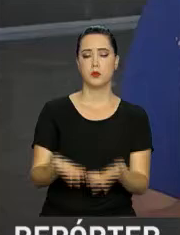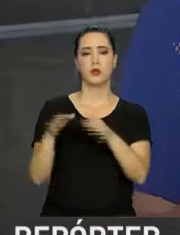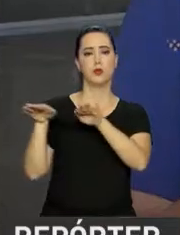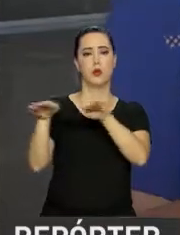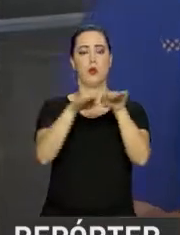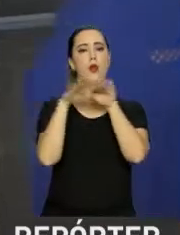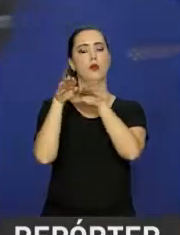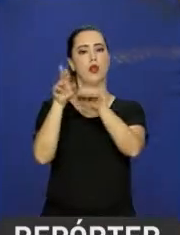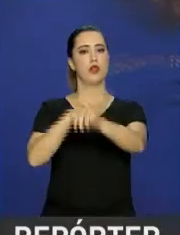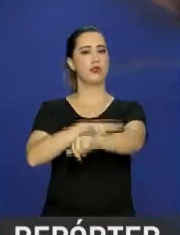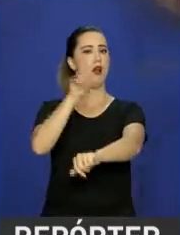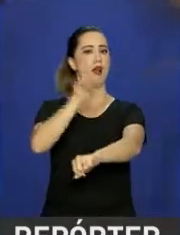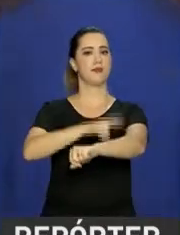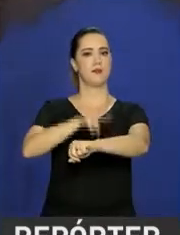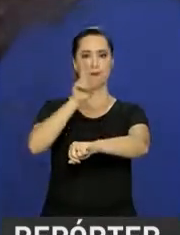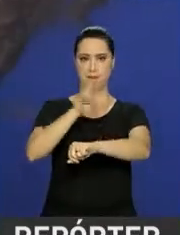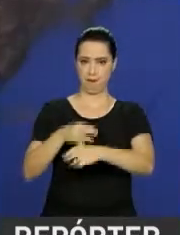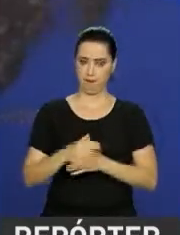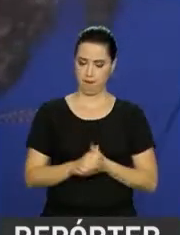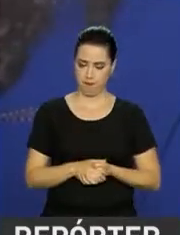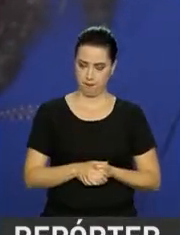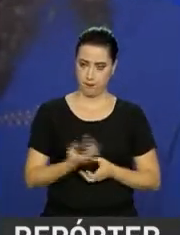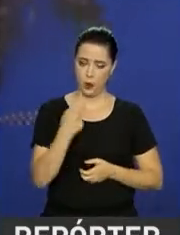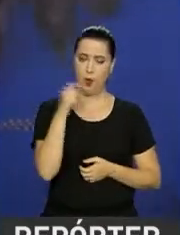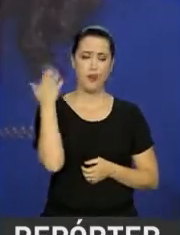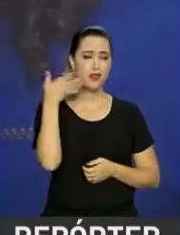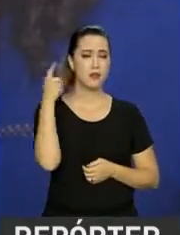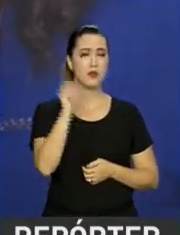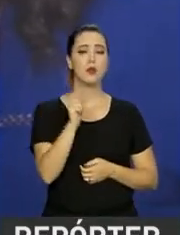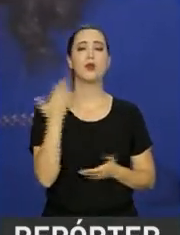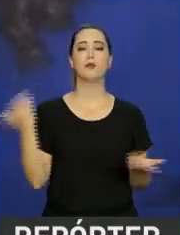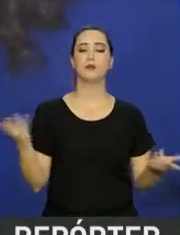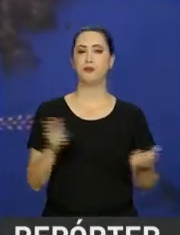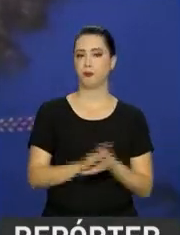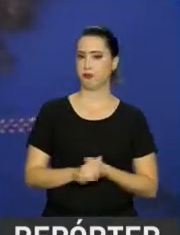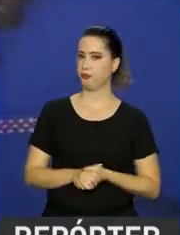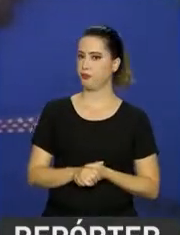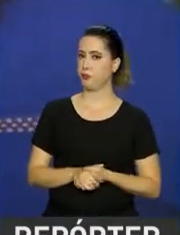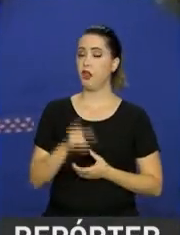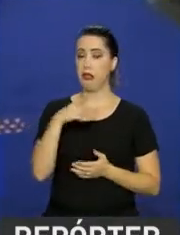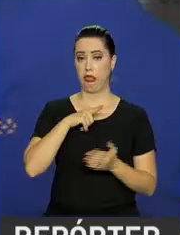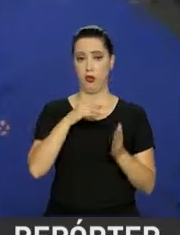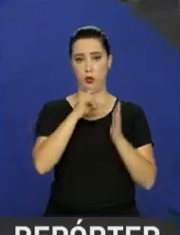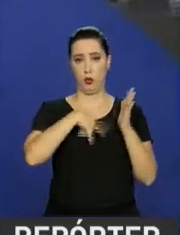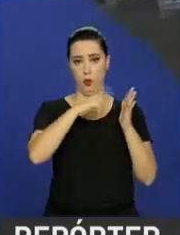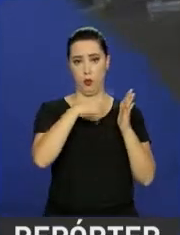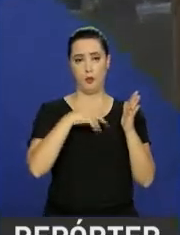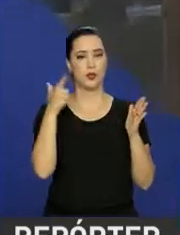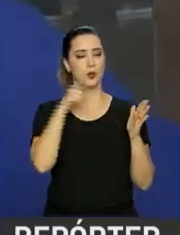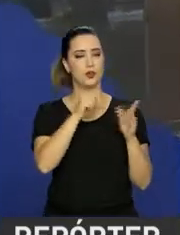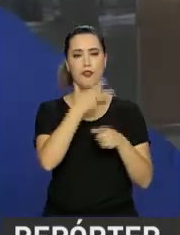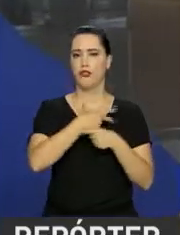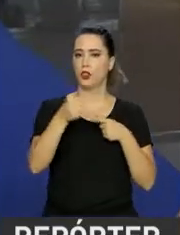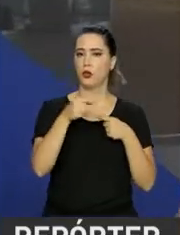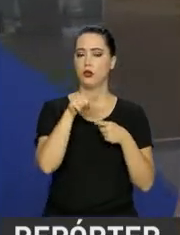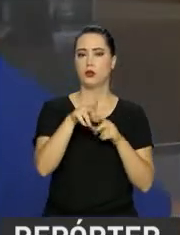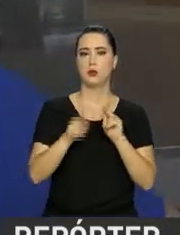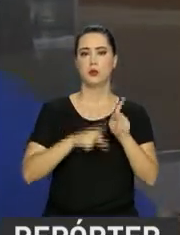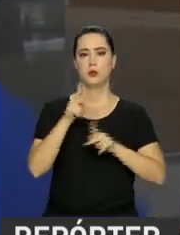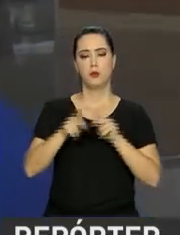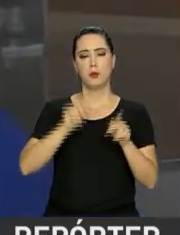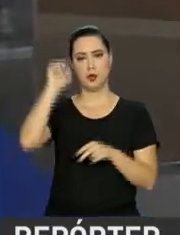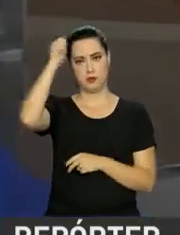racial gabriela o que diz o documento esse documento é uma conquista não é para a população